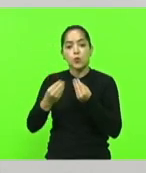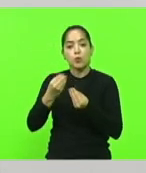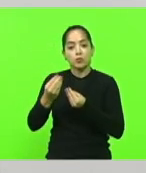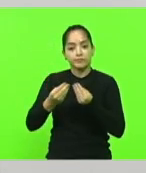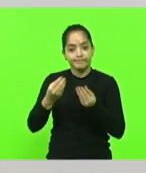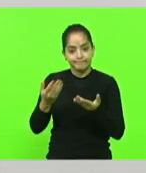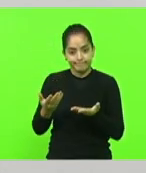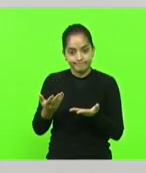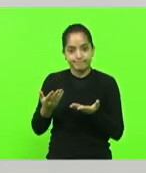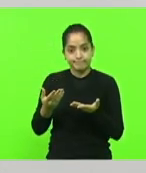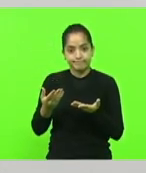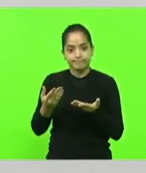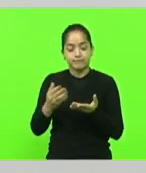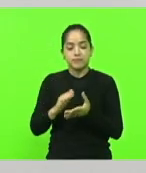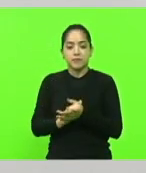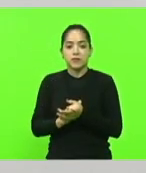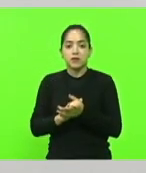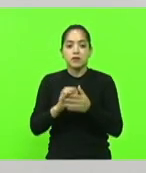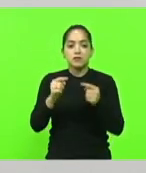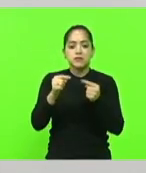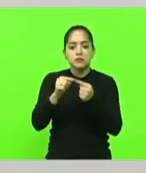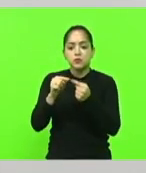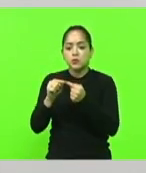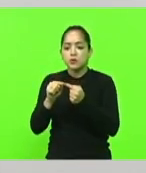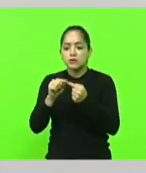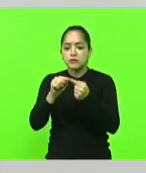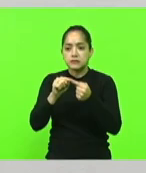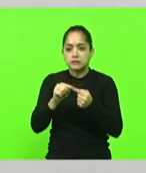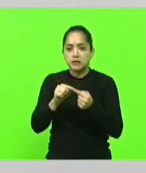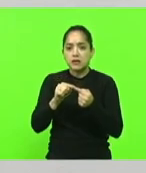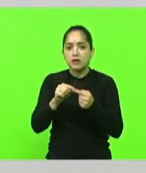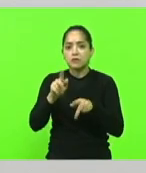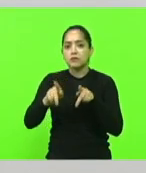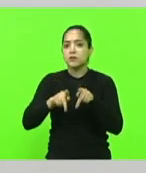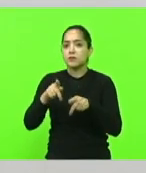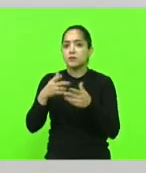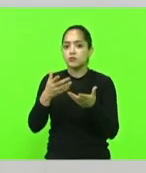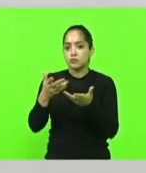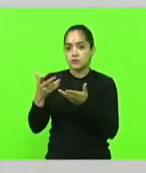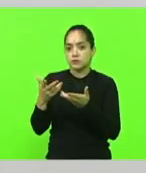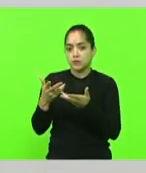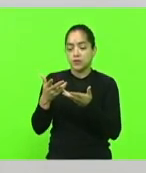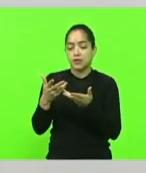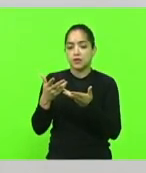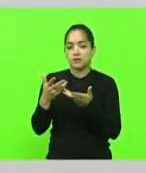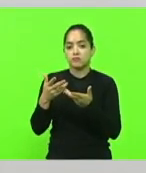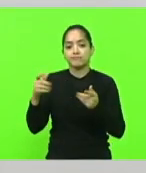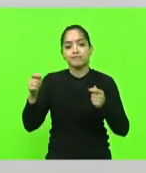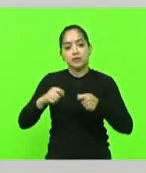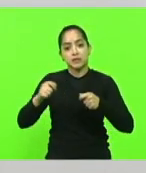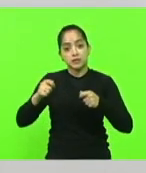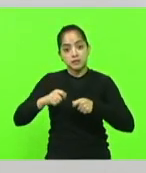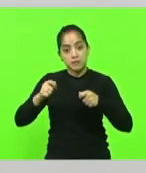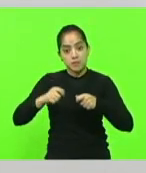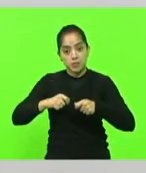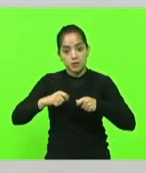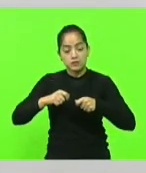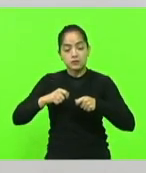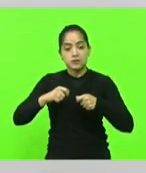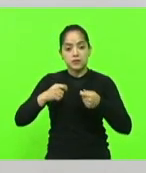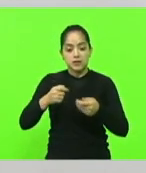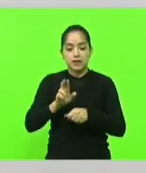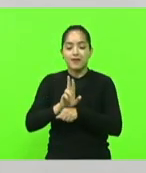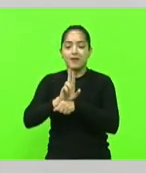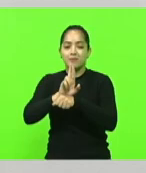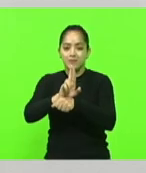e sintonizar melhor com o que a população está querendo, para que a gente possa realmente representar